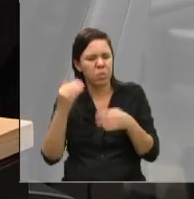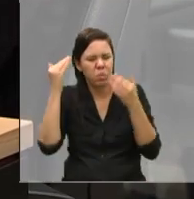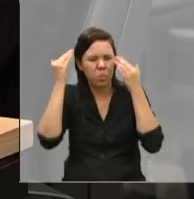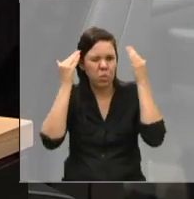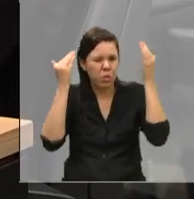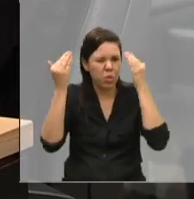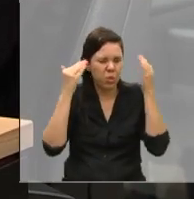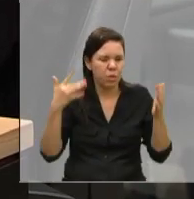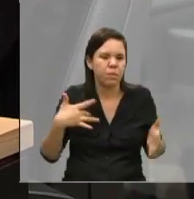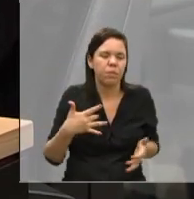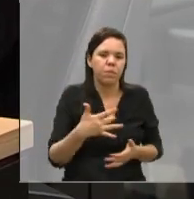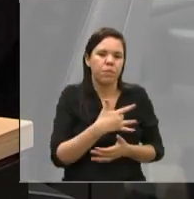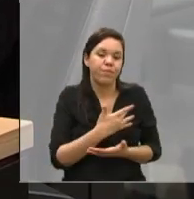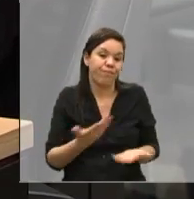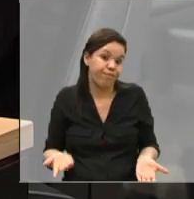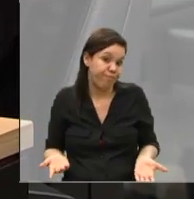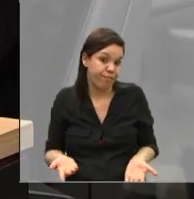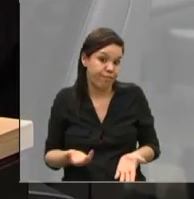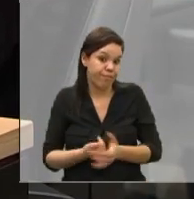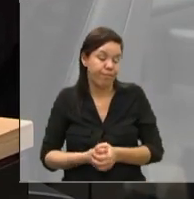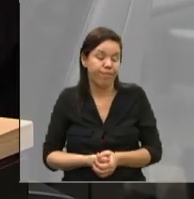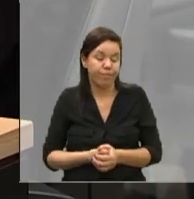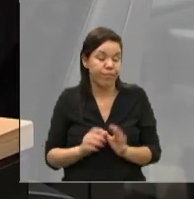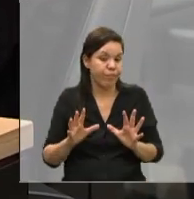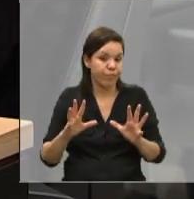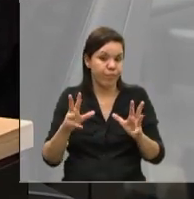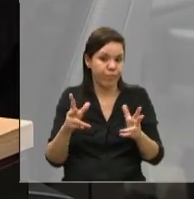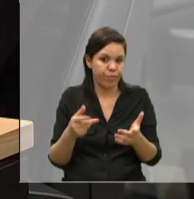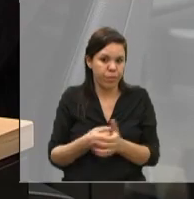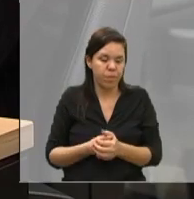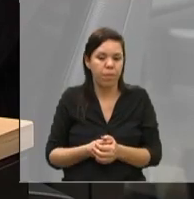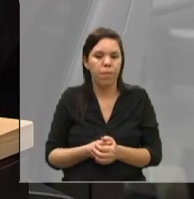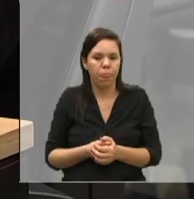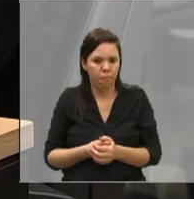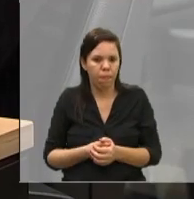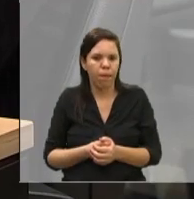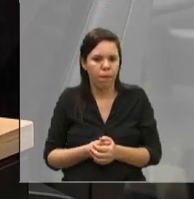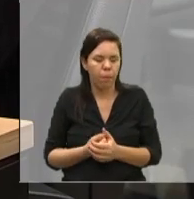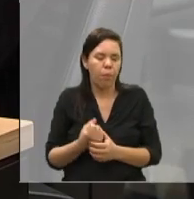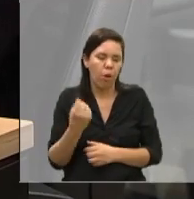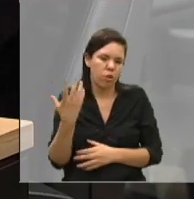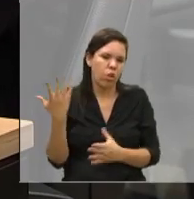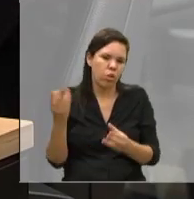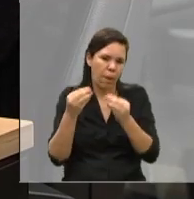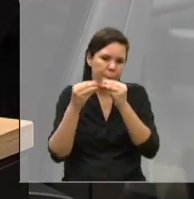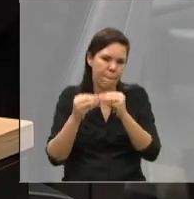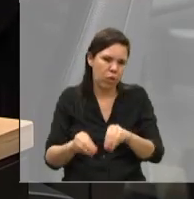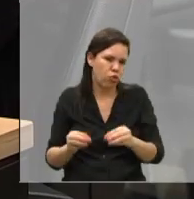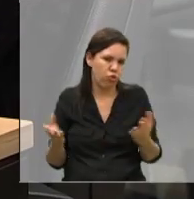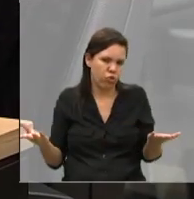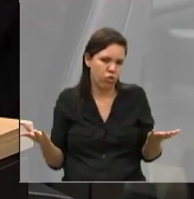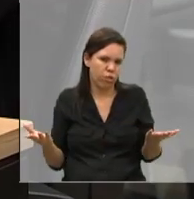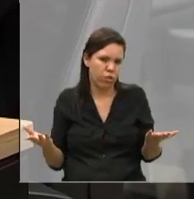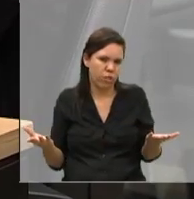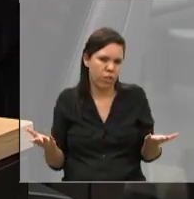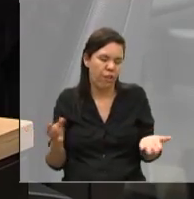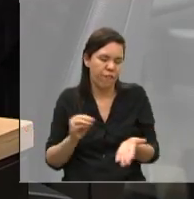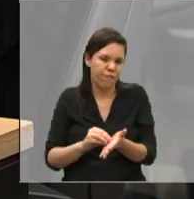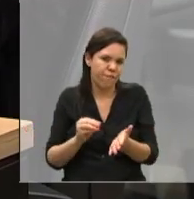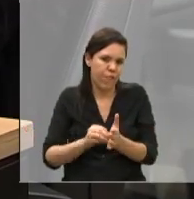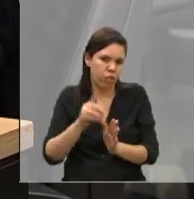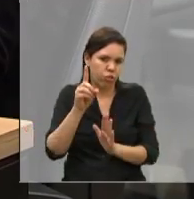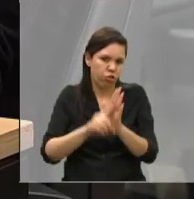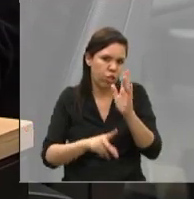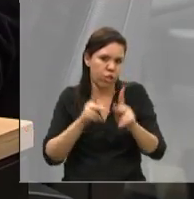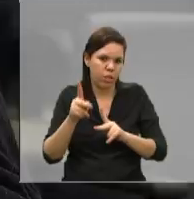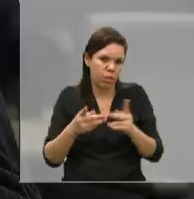psíquico, de saúde, enfim, todo tipo de efeitos que a ausência de direitos pode causar na